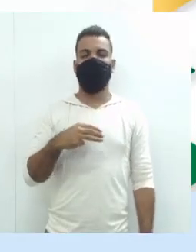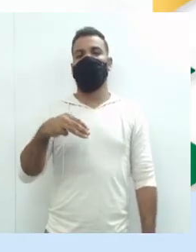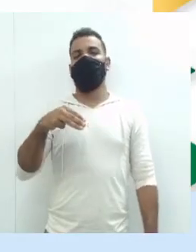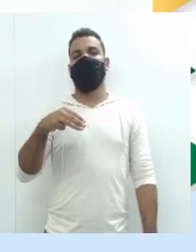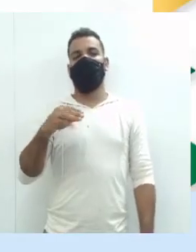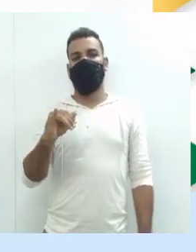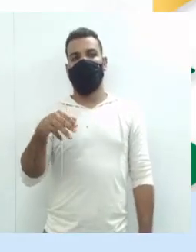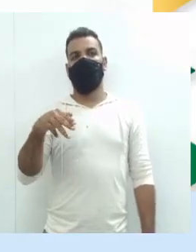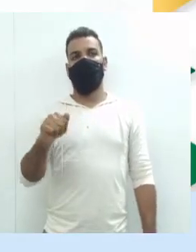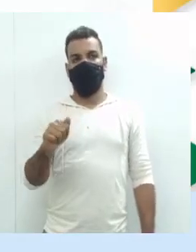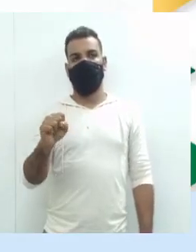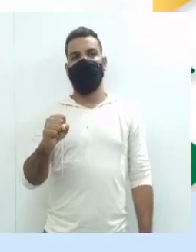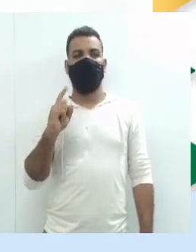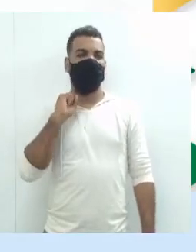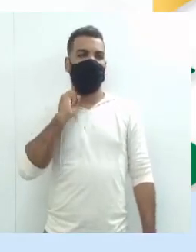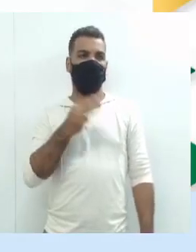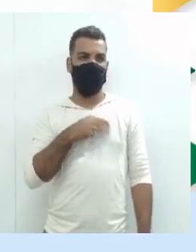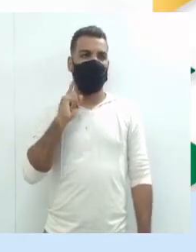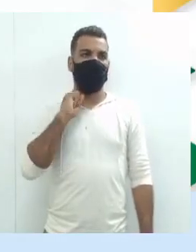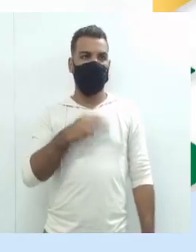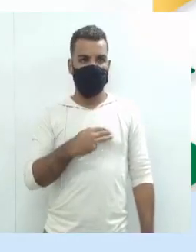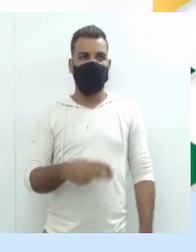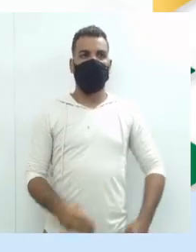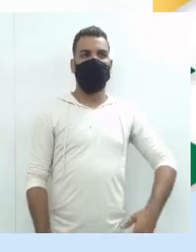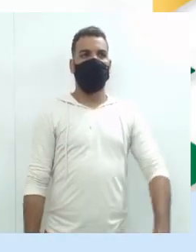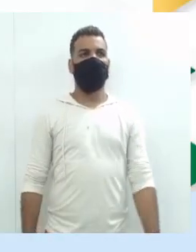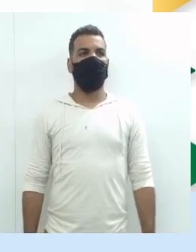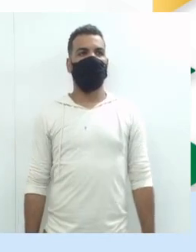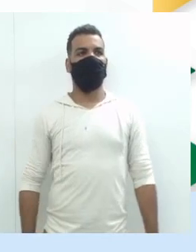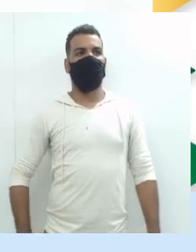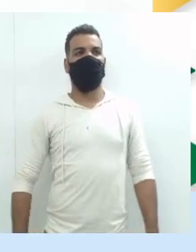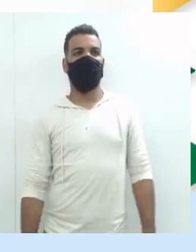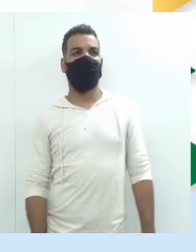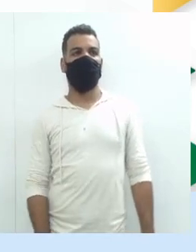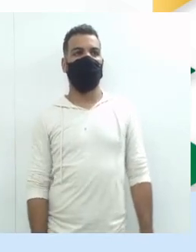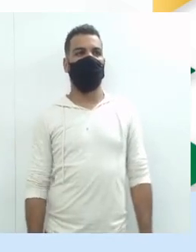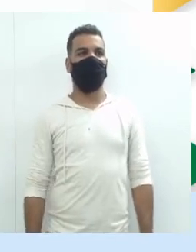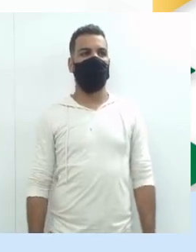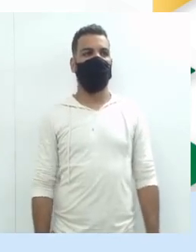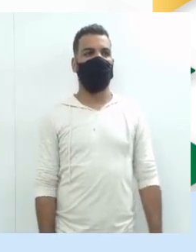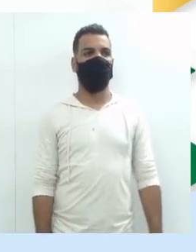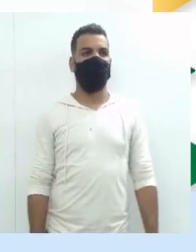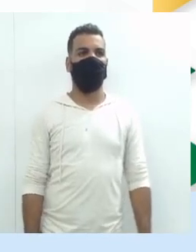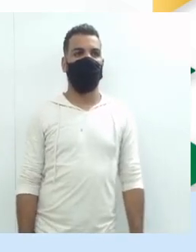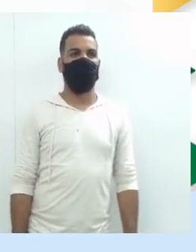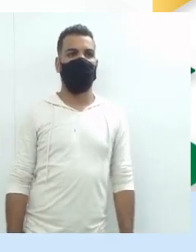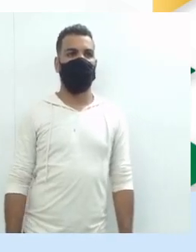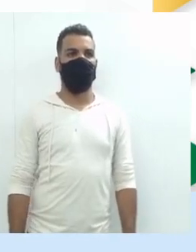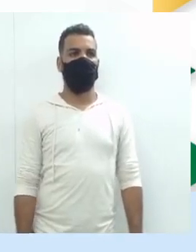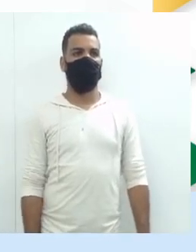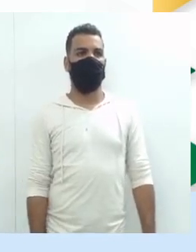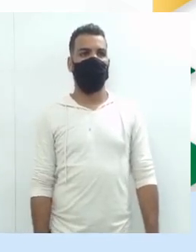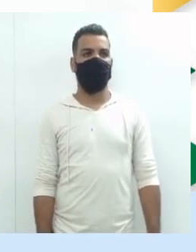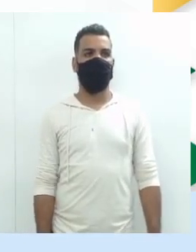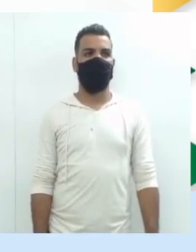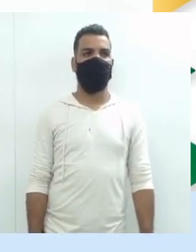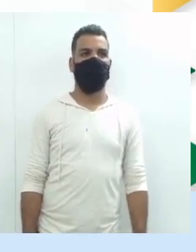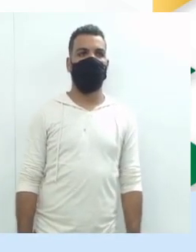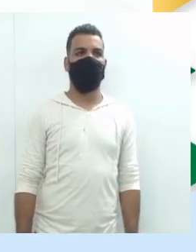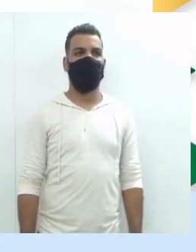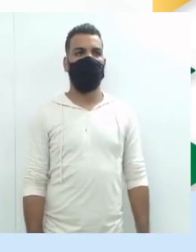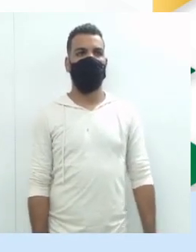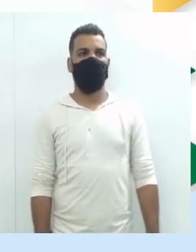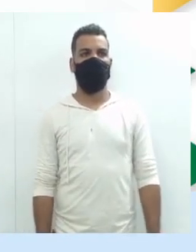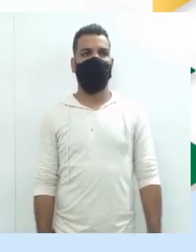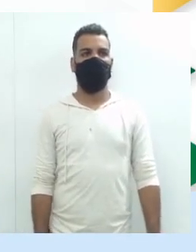do governo de Minas Gerais, tá bom? Vamos ver aqui uma próxima campanha, no caso, um próximo texto